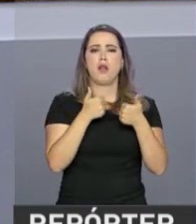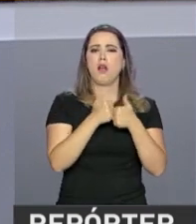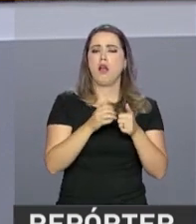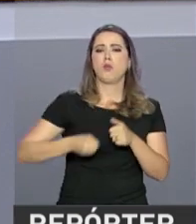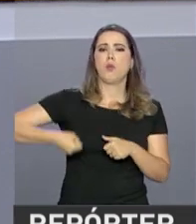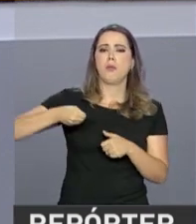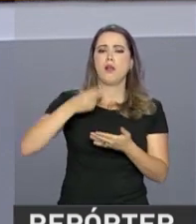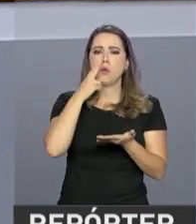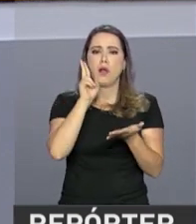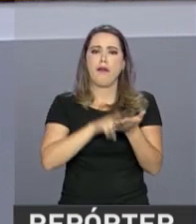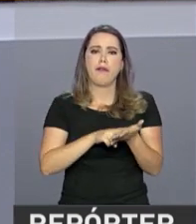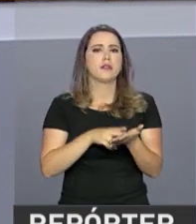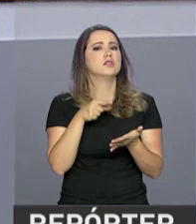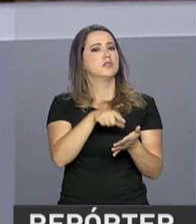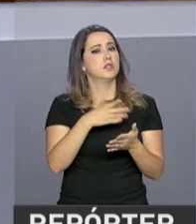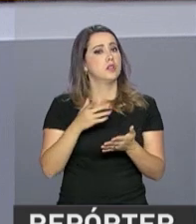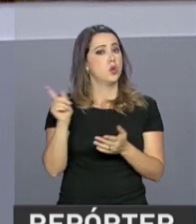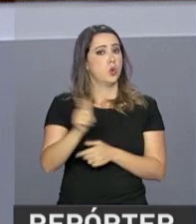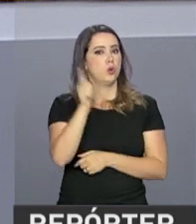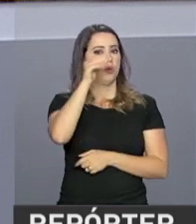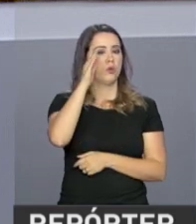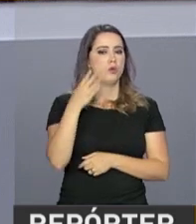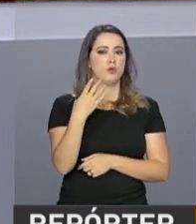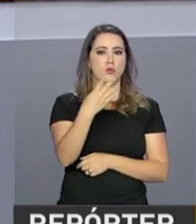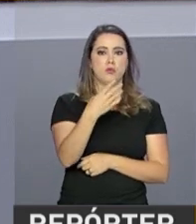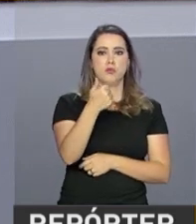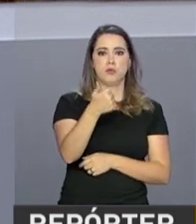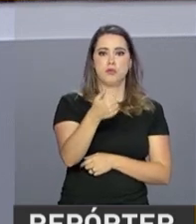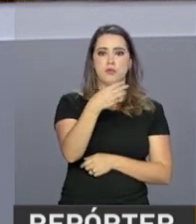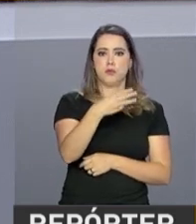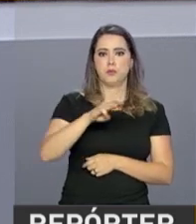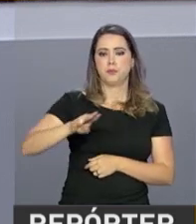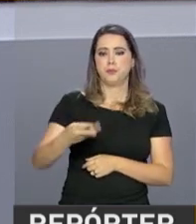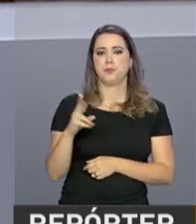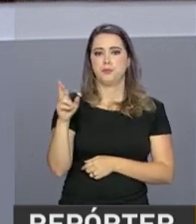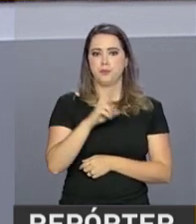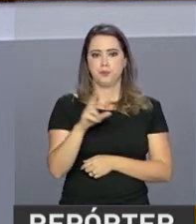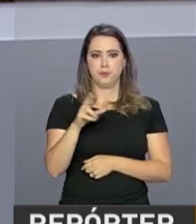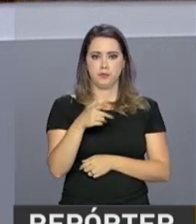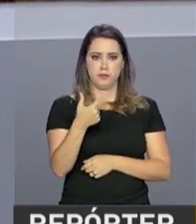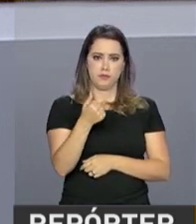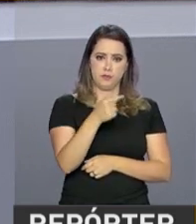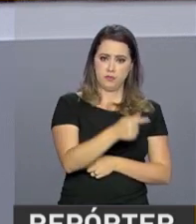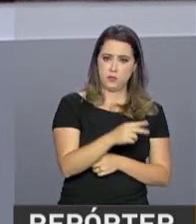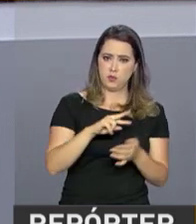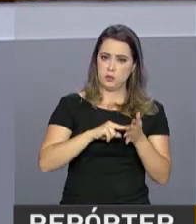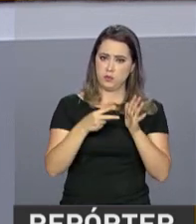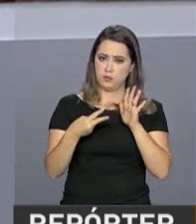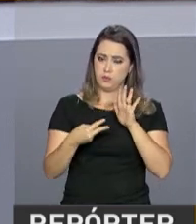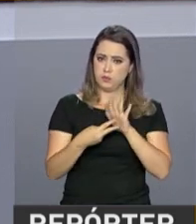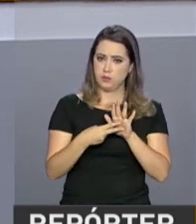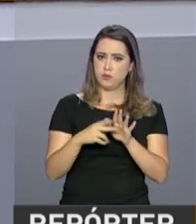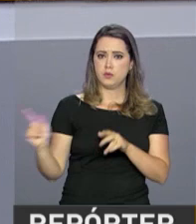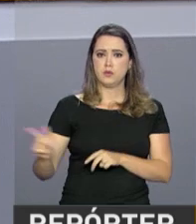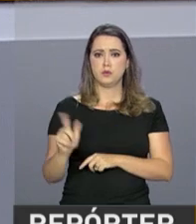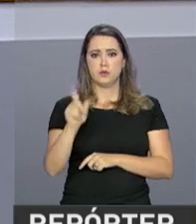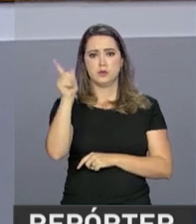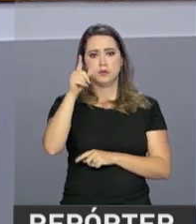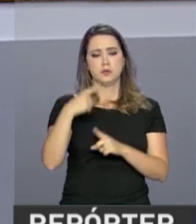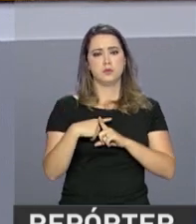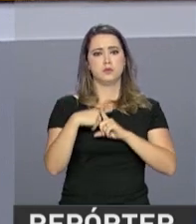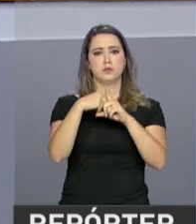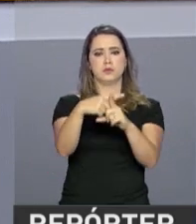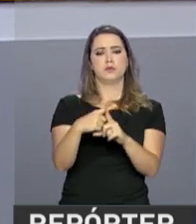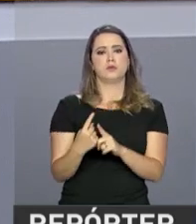postal registrar um lucro de mais de 413 milhões de reais em 2017 o que corresponde a uma margem